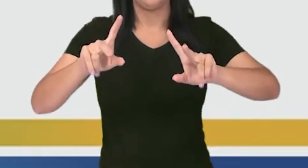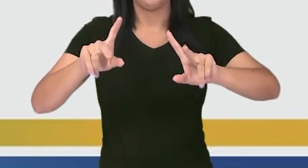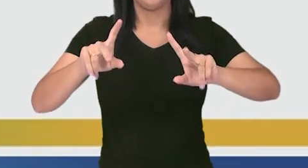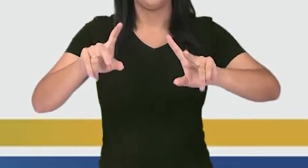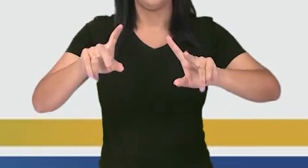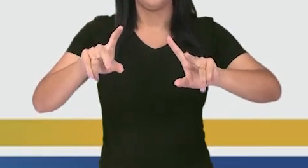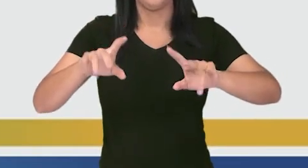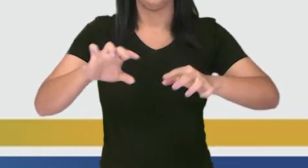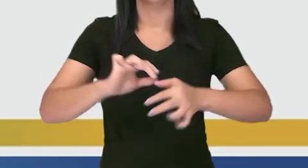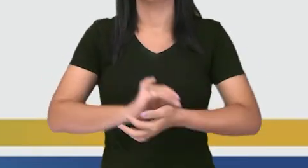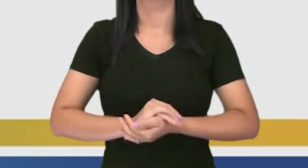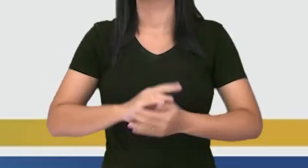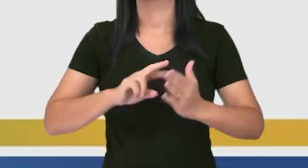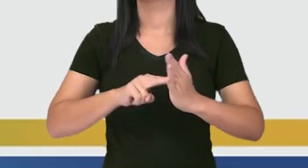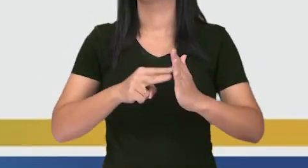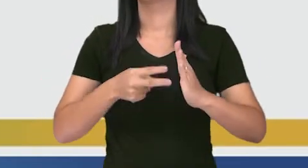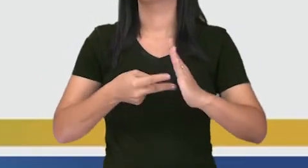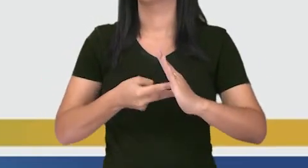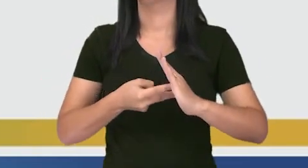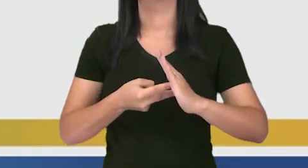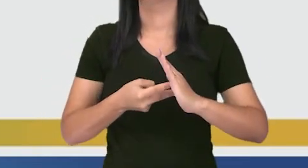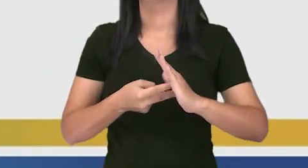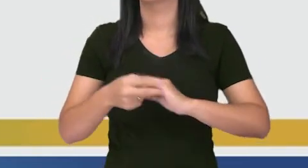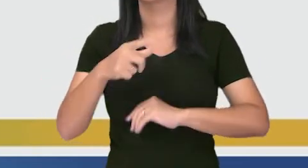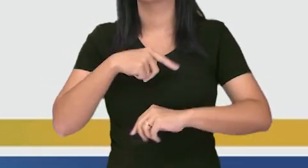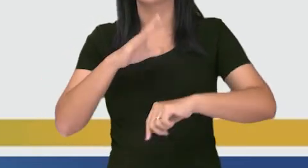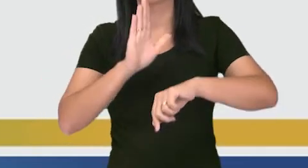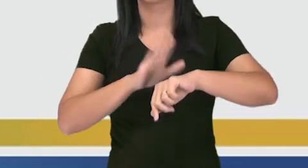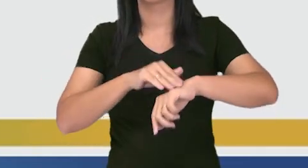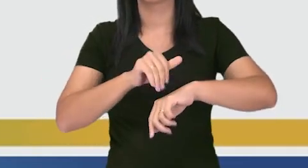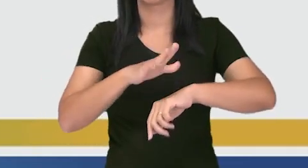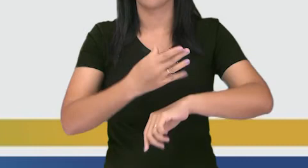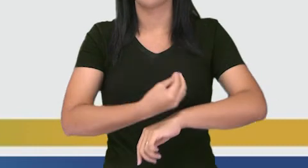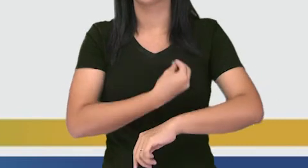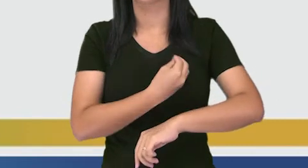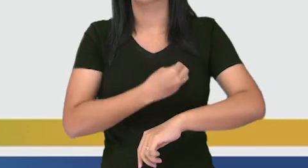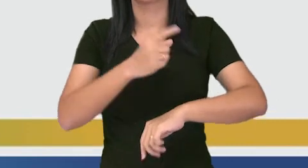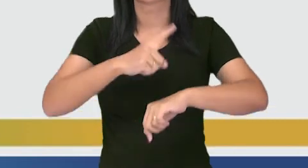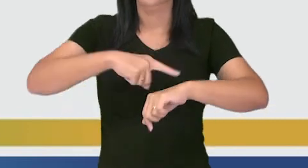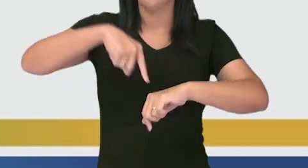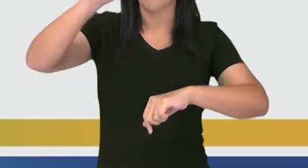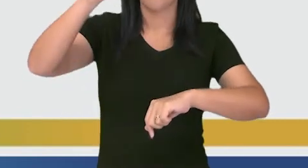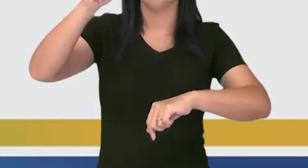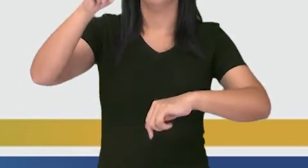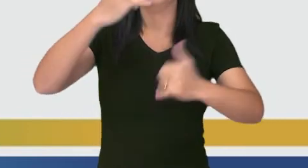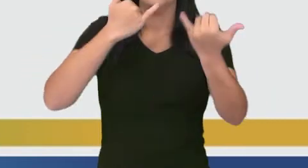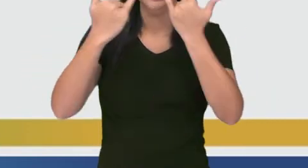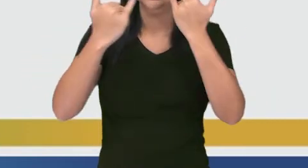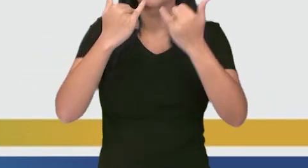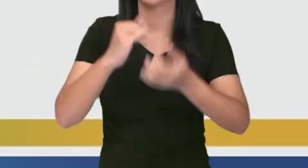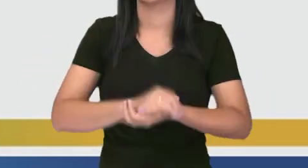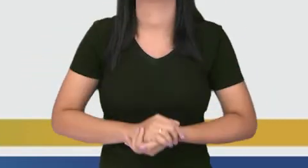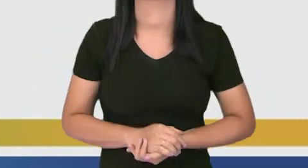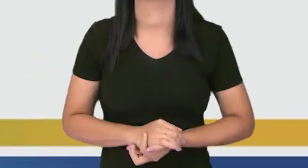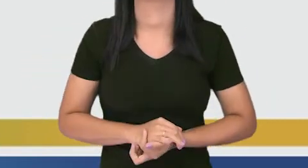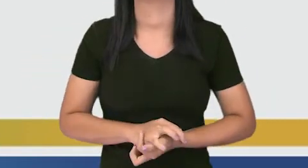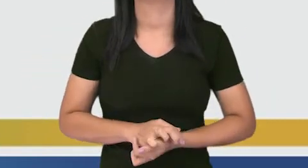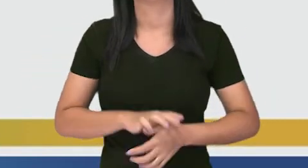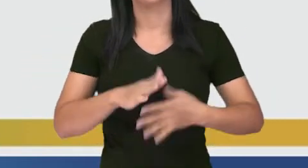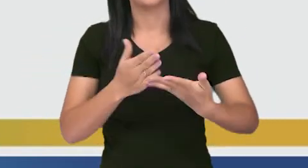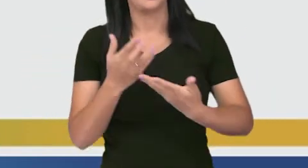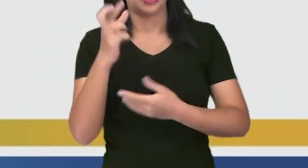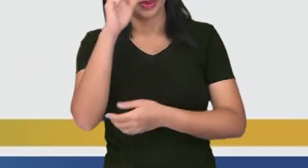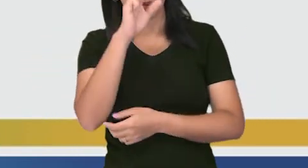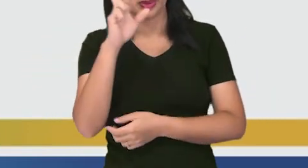é isso indica que há mais de uma frequência alta nos dados então vocês podem observar aí